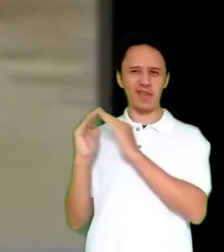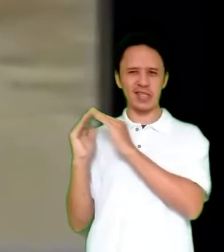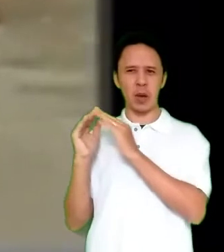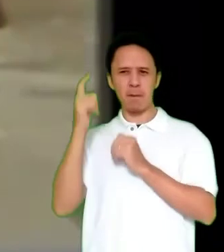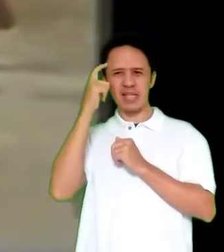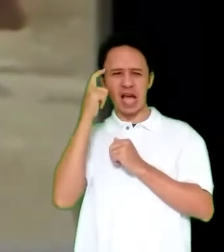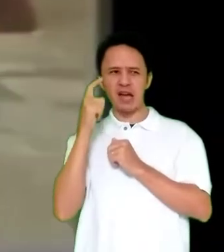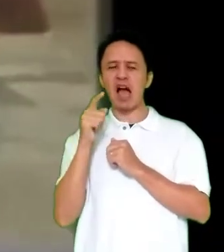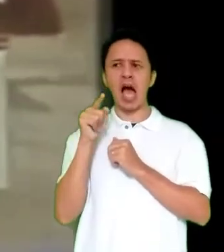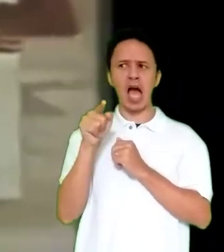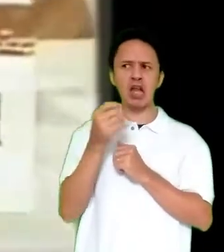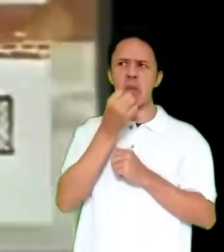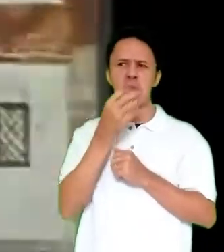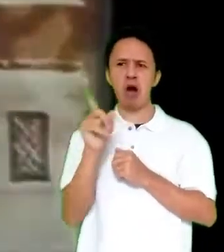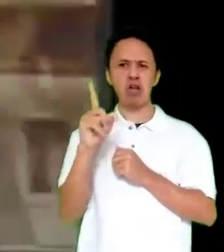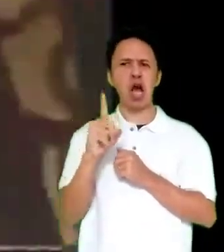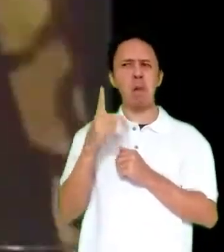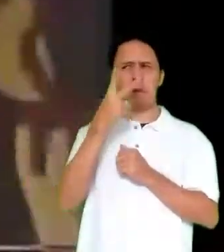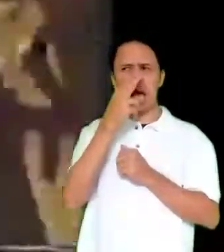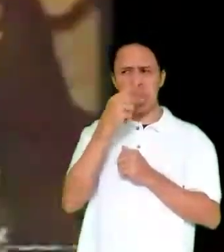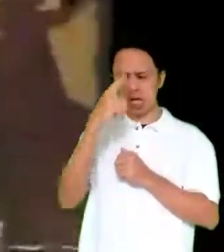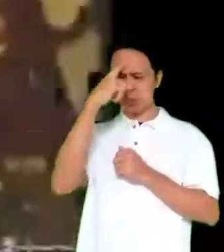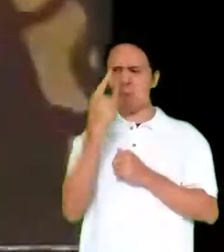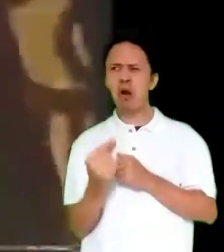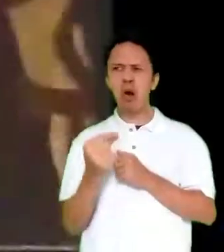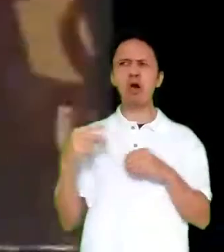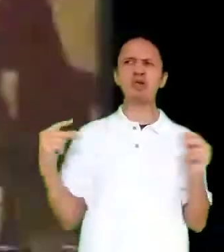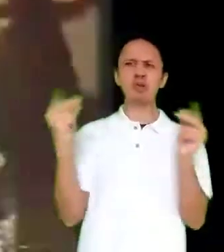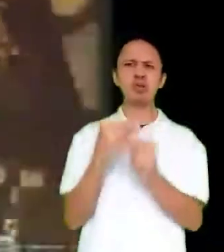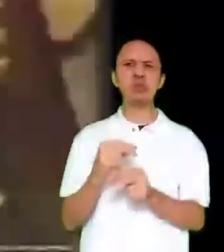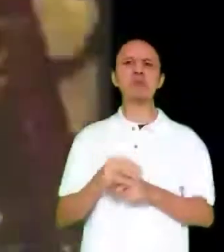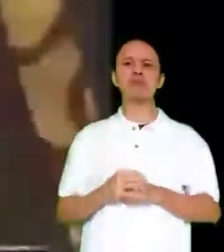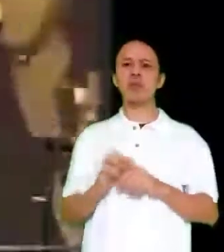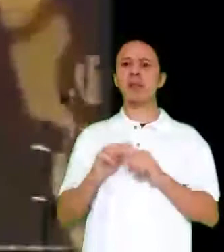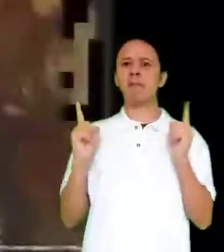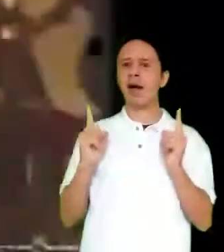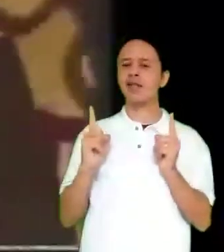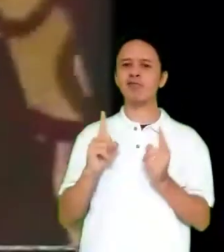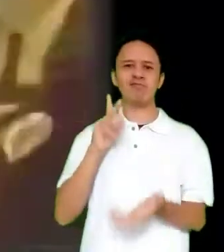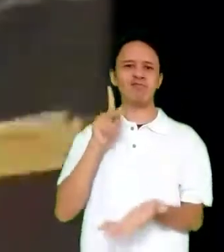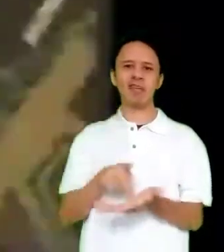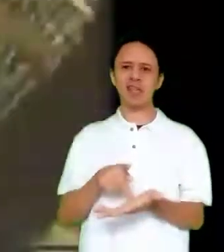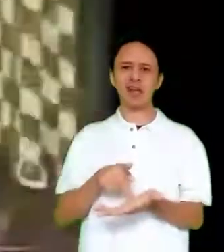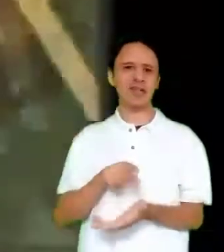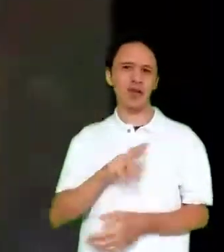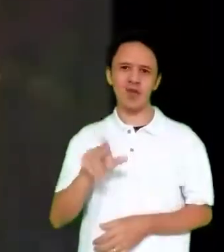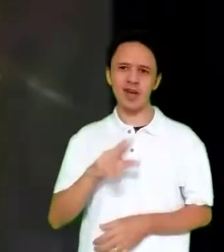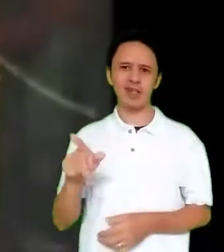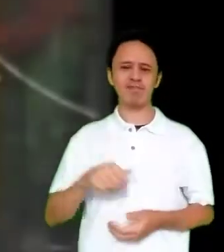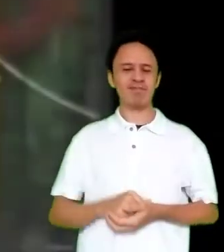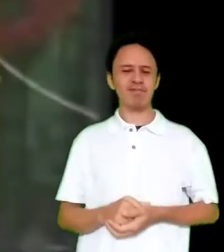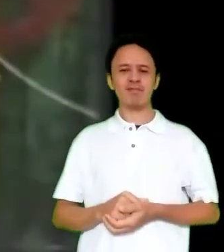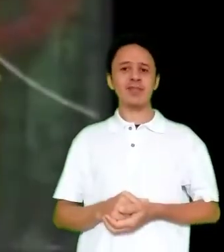Segundo seus vizinhos, o reverendo não era um homem bom. Acreditavam que ele praticava bruxaria. Mas tais temores eram